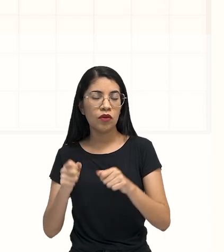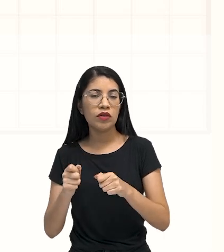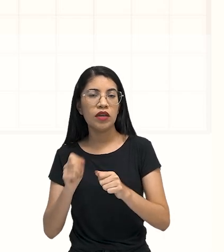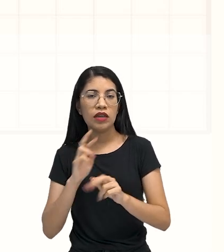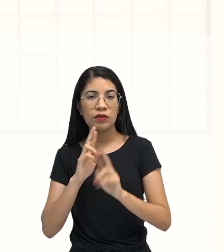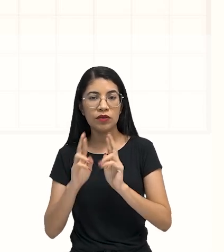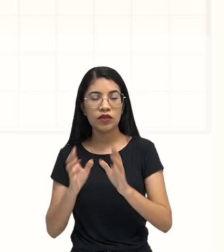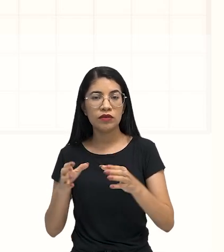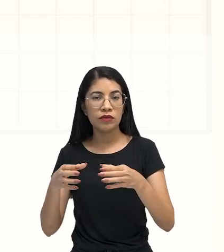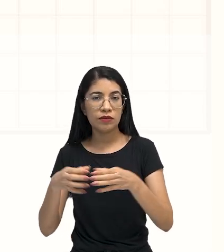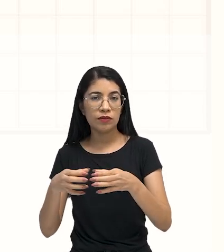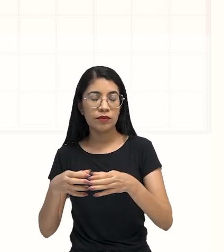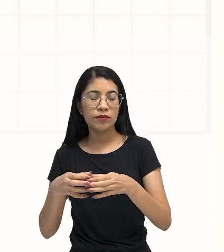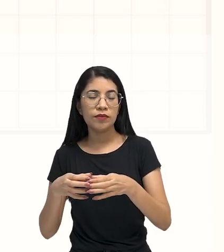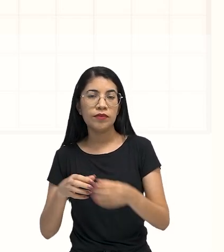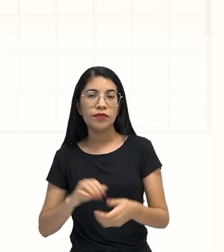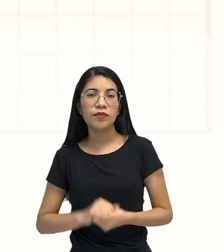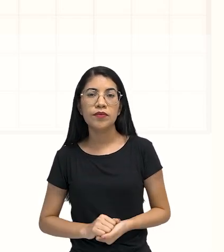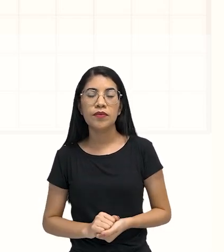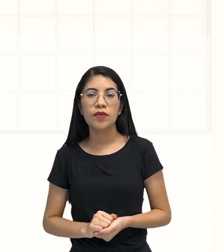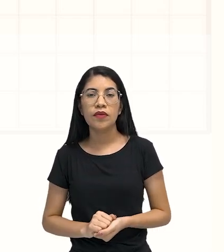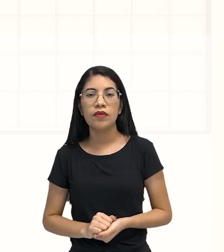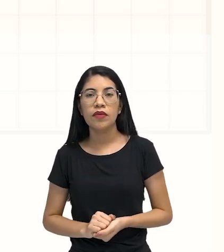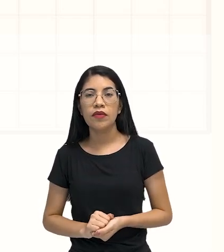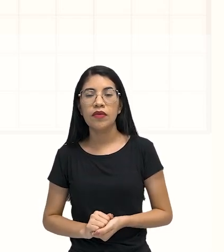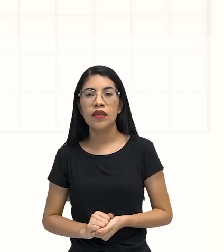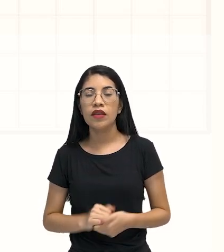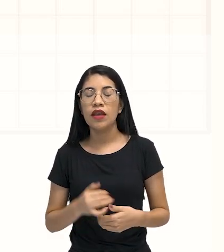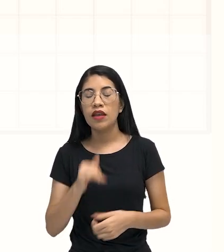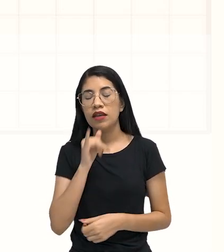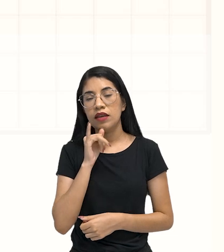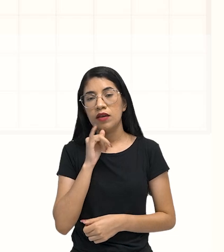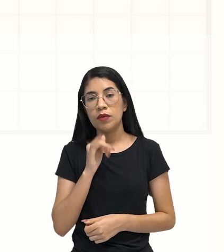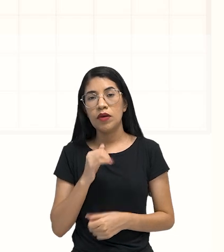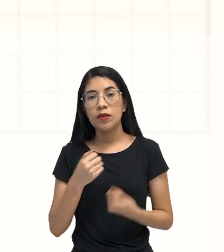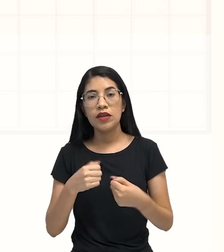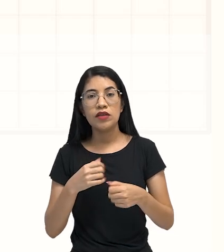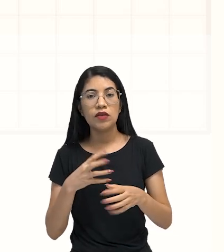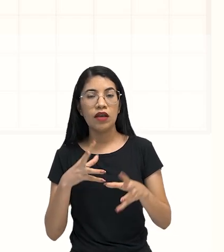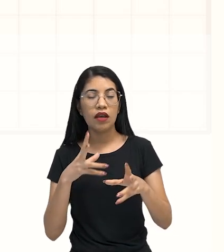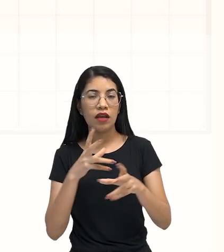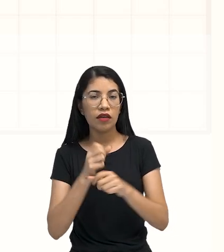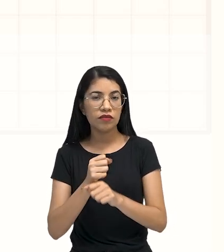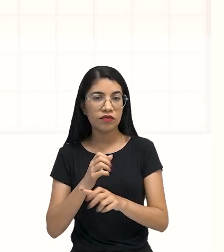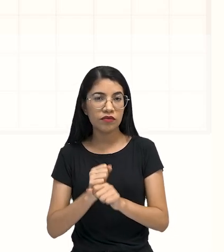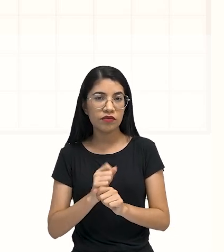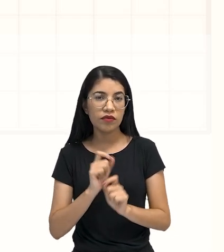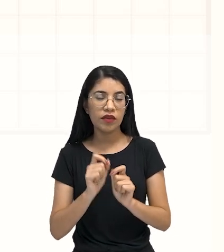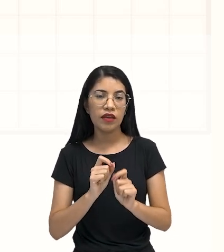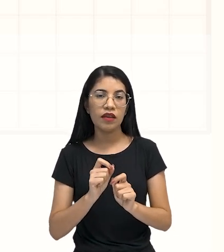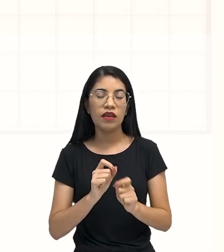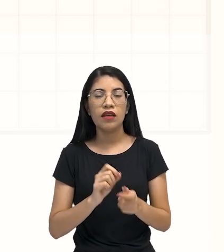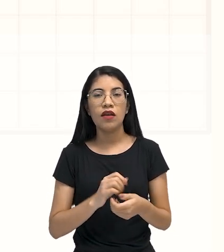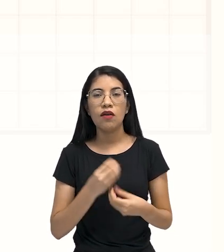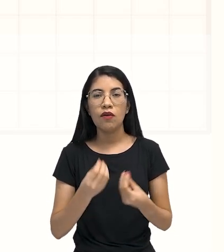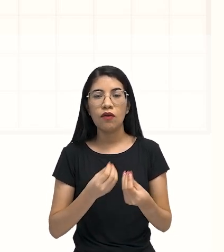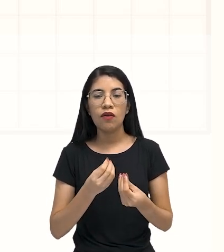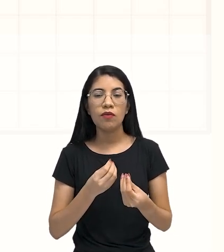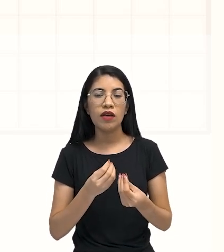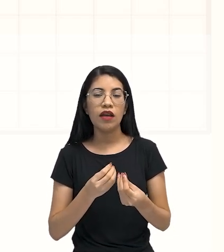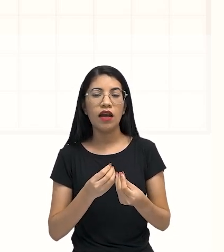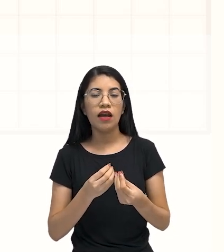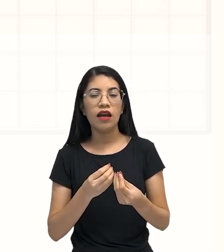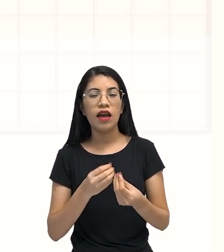dessa forma. Como assim, professor? Por exemplo, eu quero calcular a frequência relativa para